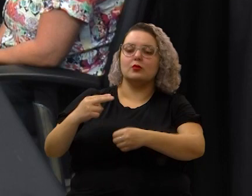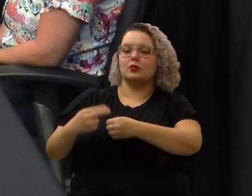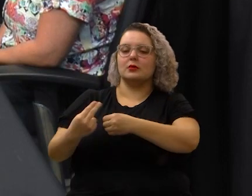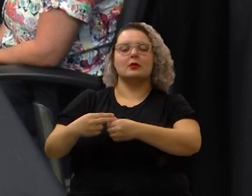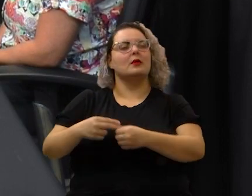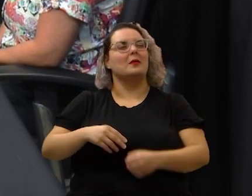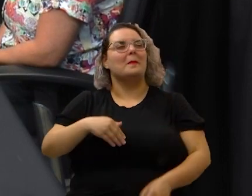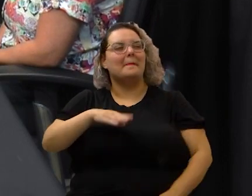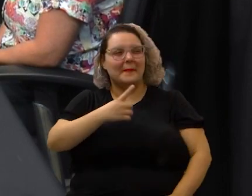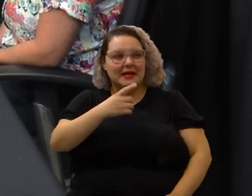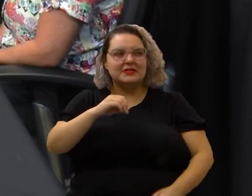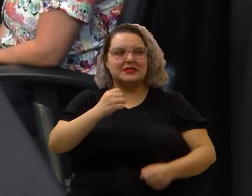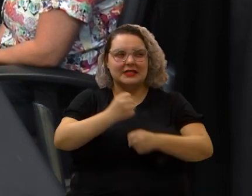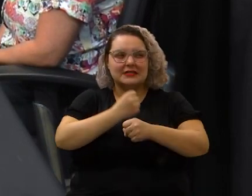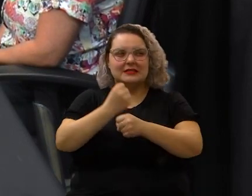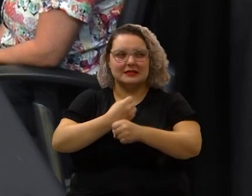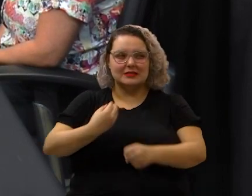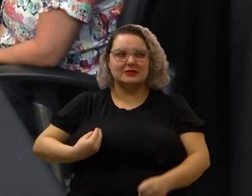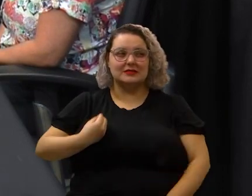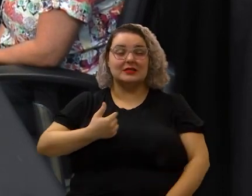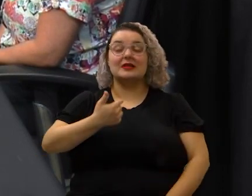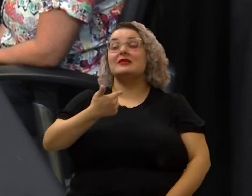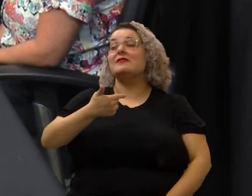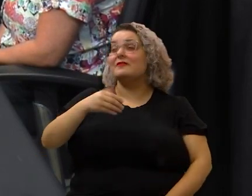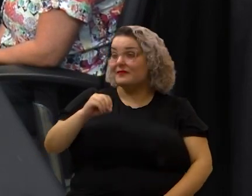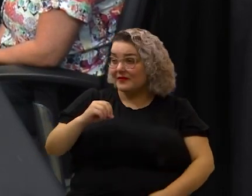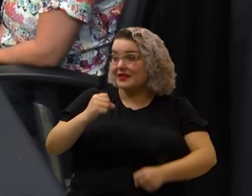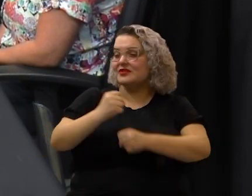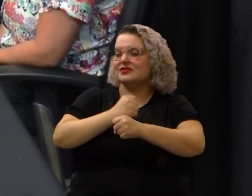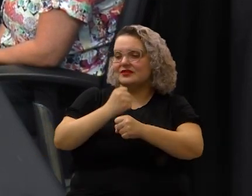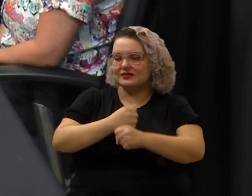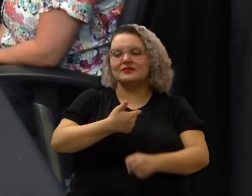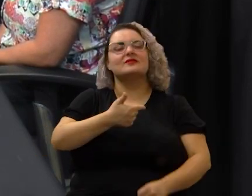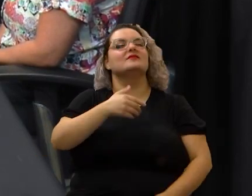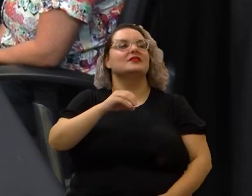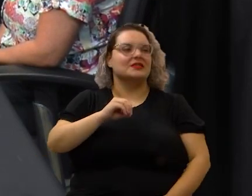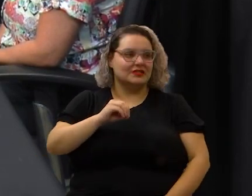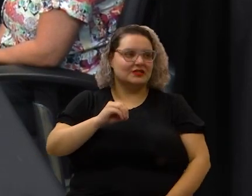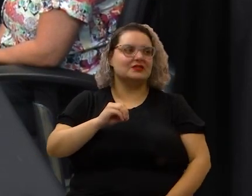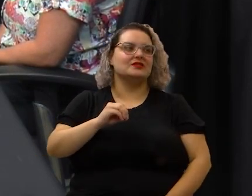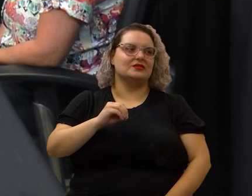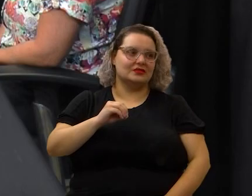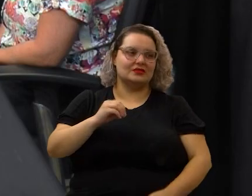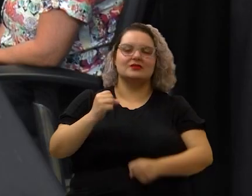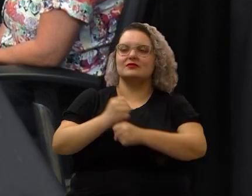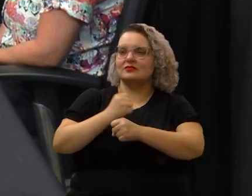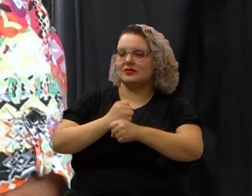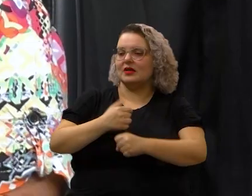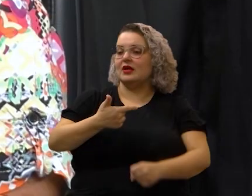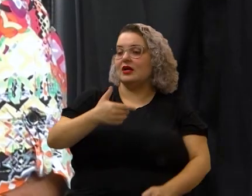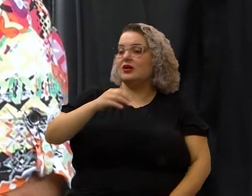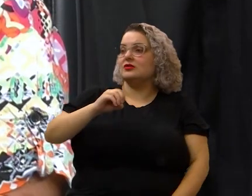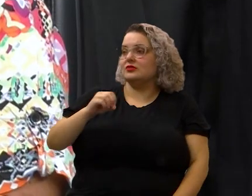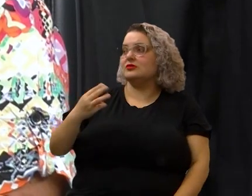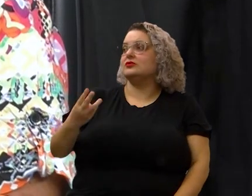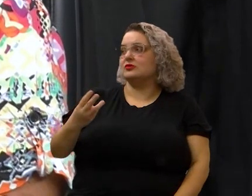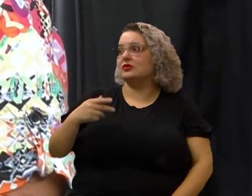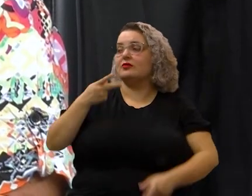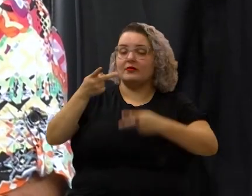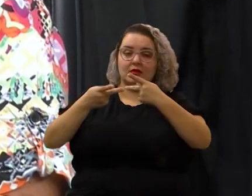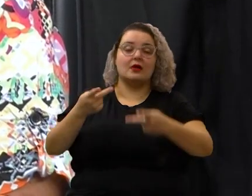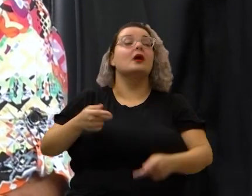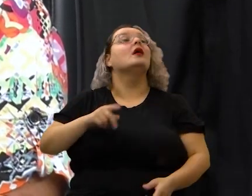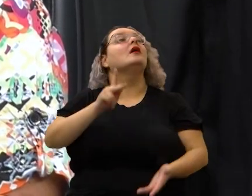gente agora pode fazendo pensar o quê? Mais de 10 anos de vida na Unicamp? 20 anos. 20 Eu vinha anos. pra cá em 2003. Isso tudo que eu tava Ah, é contando é